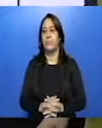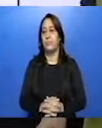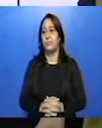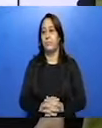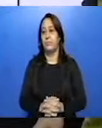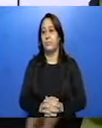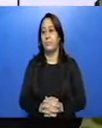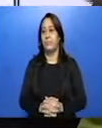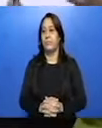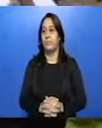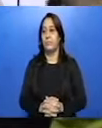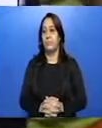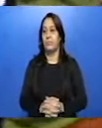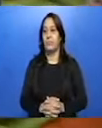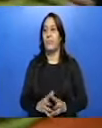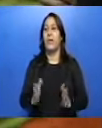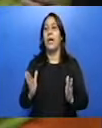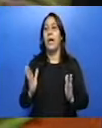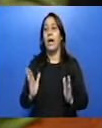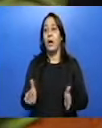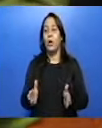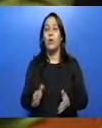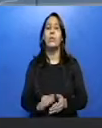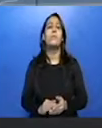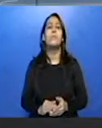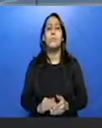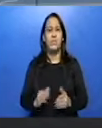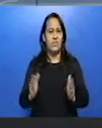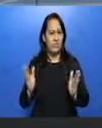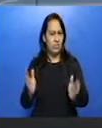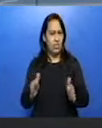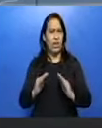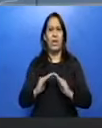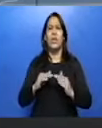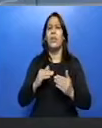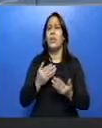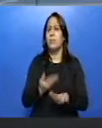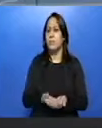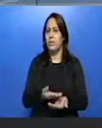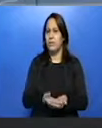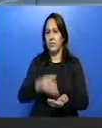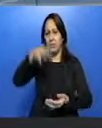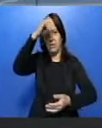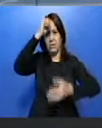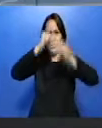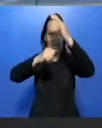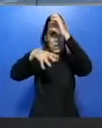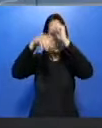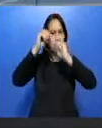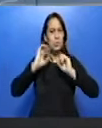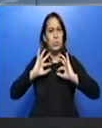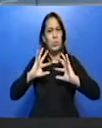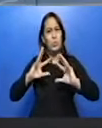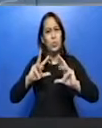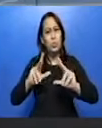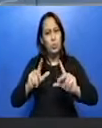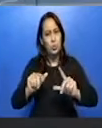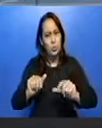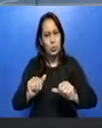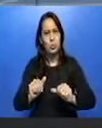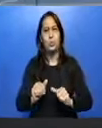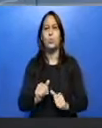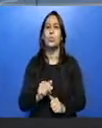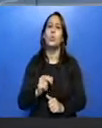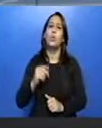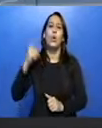E agora, a gente já tinha aprendido tudo isso, que no começo, ela tem som de R.